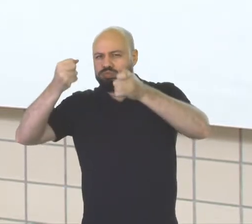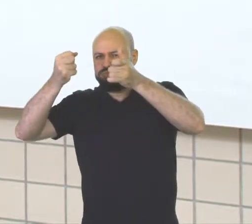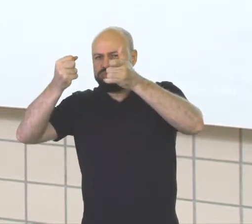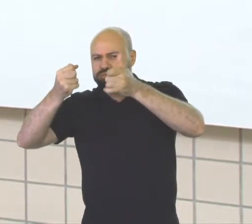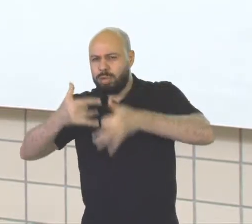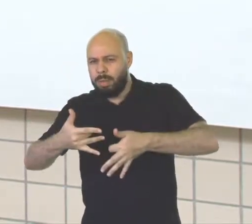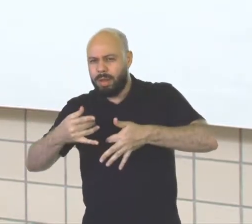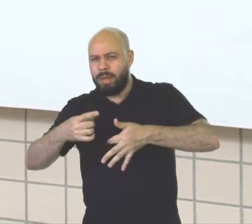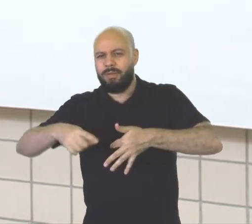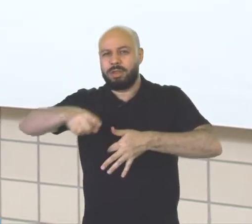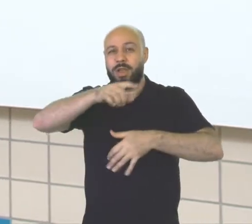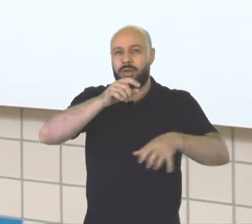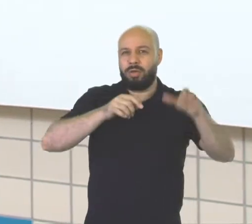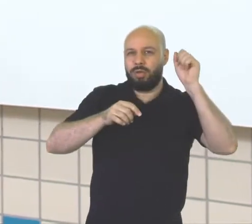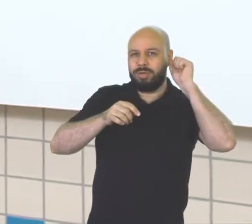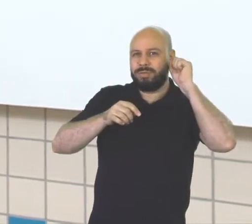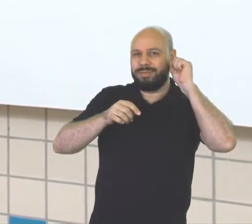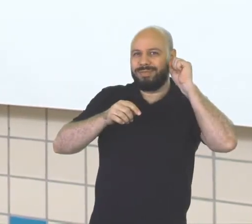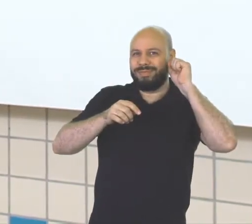to me,